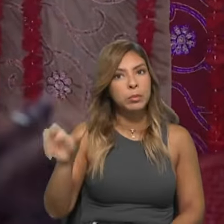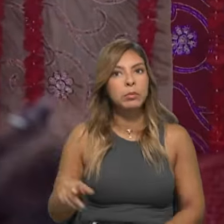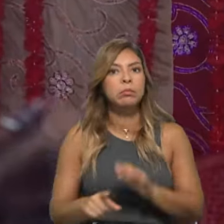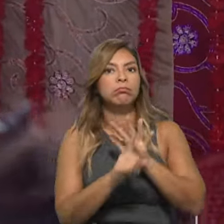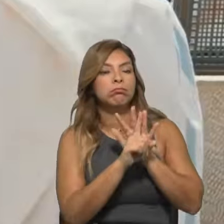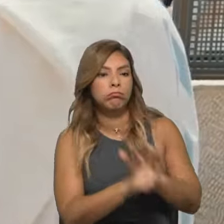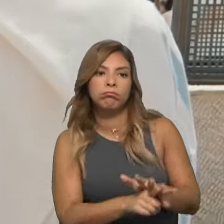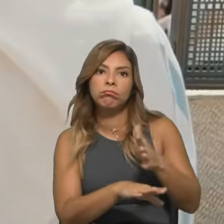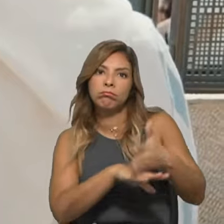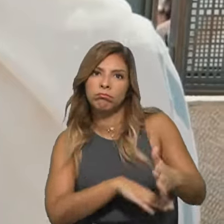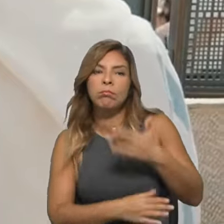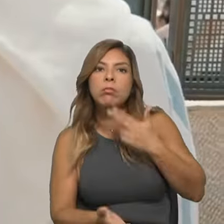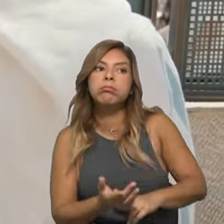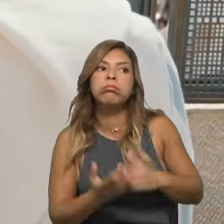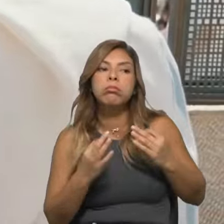documentada.